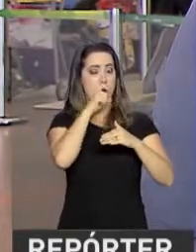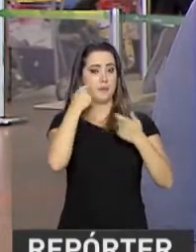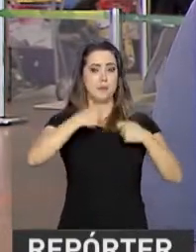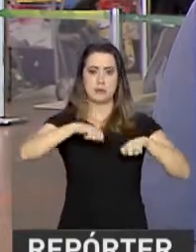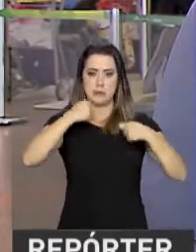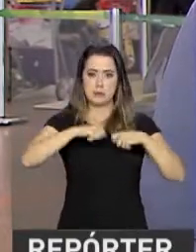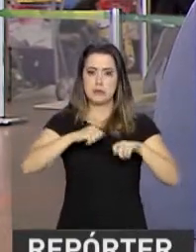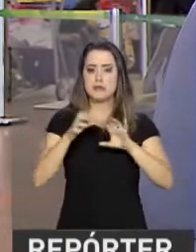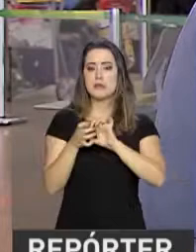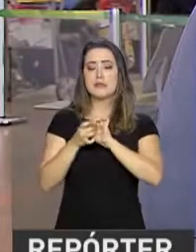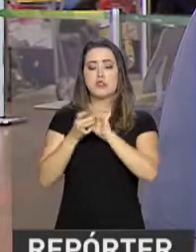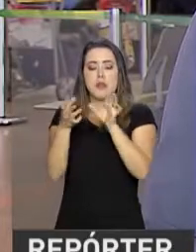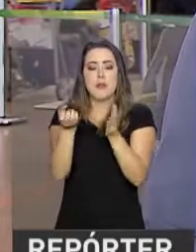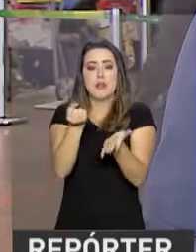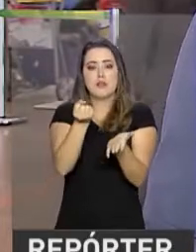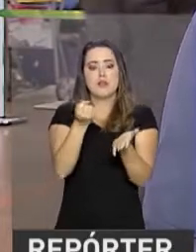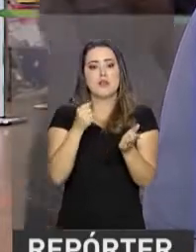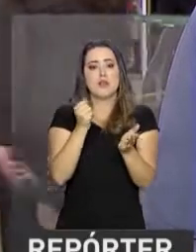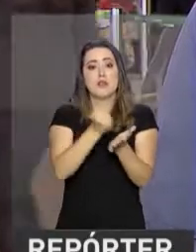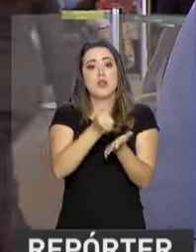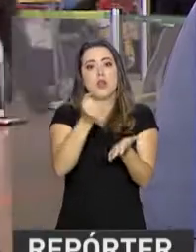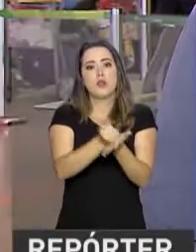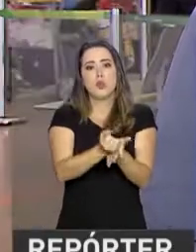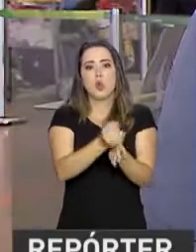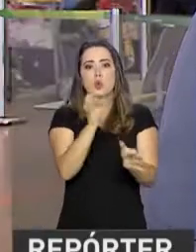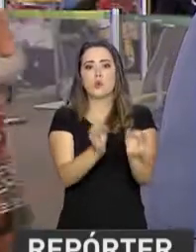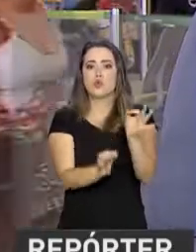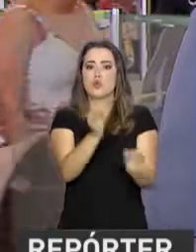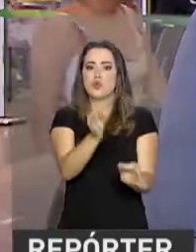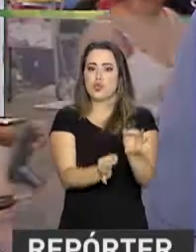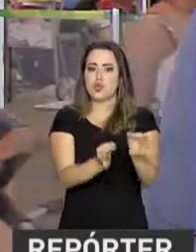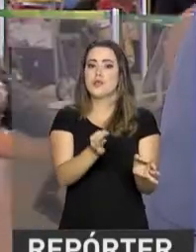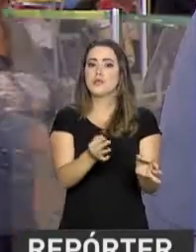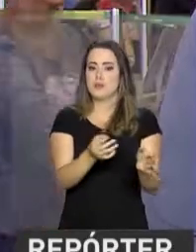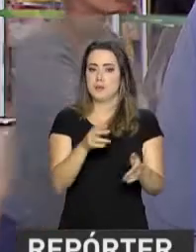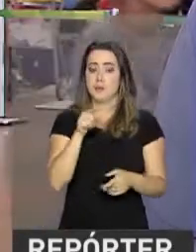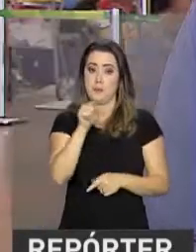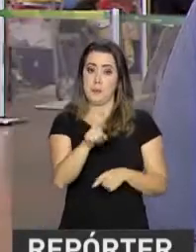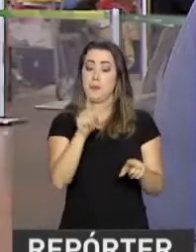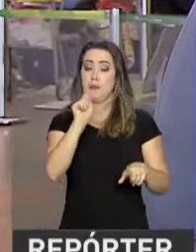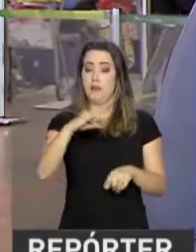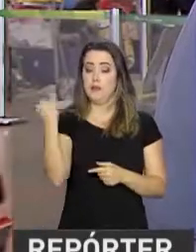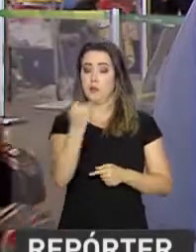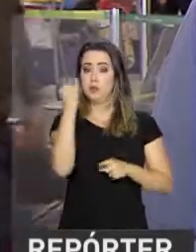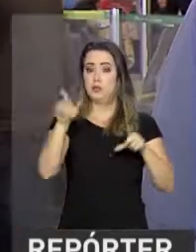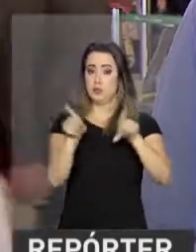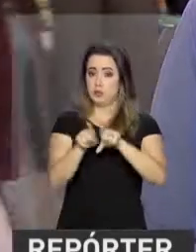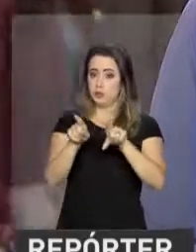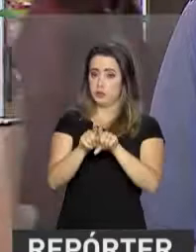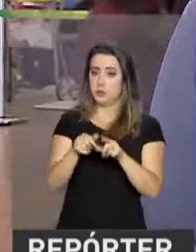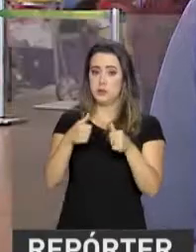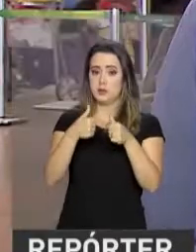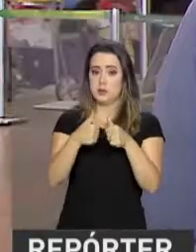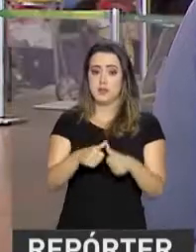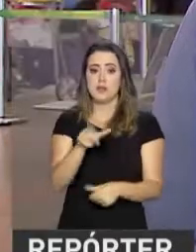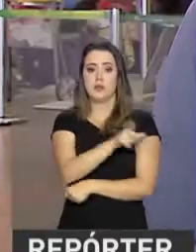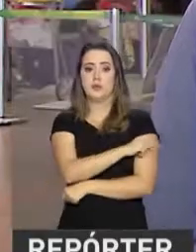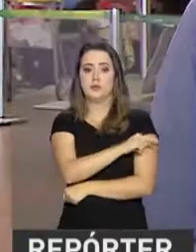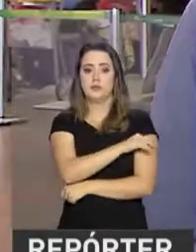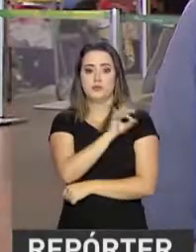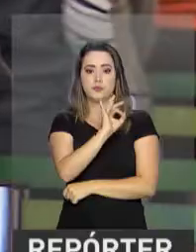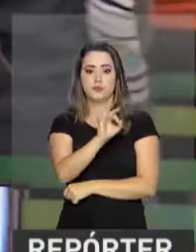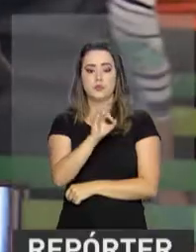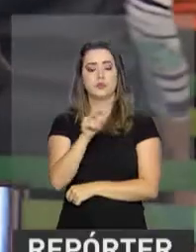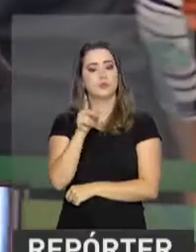precisam de autorização judicial com firma reconhecida é importante também estar com uma fascinação em